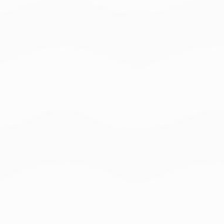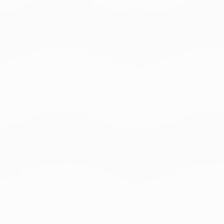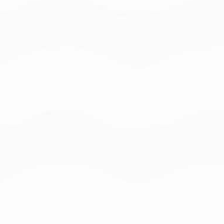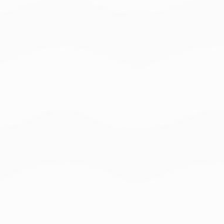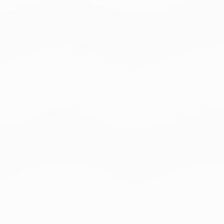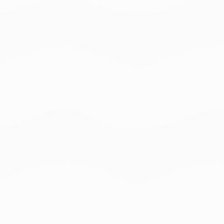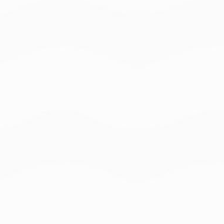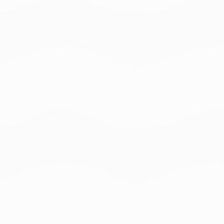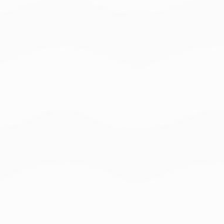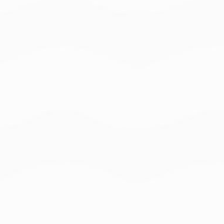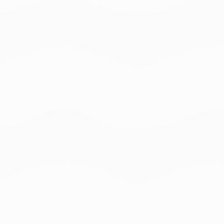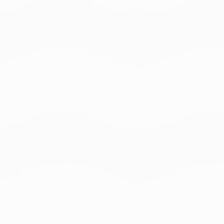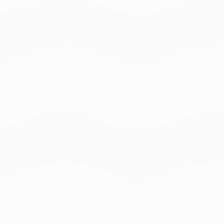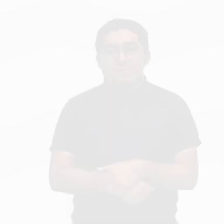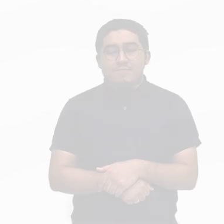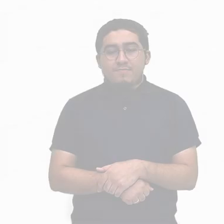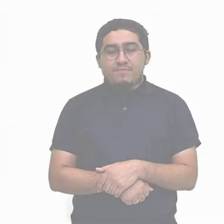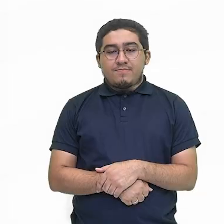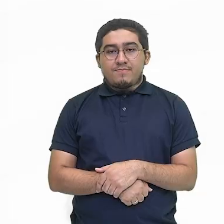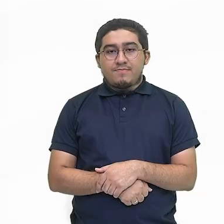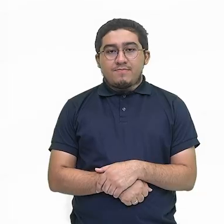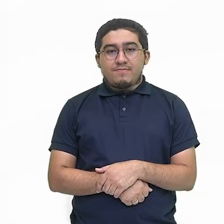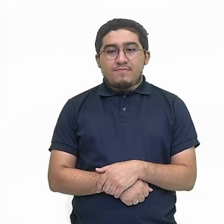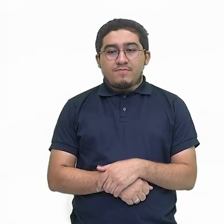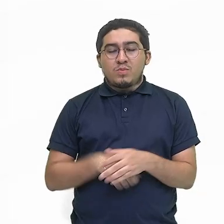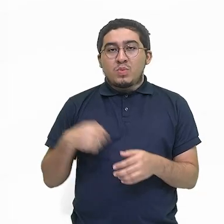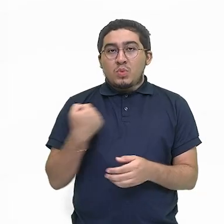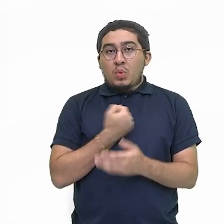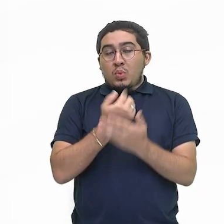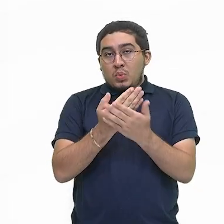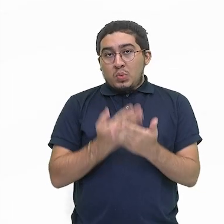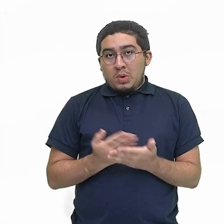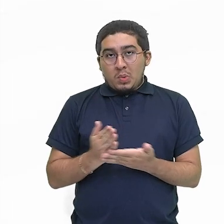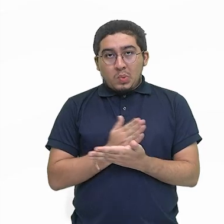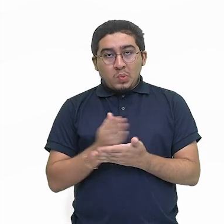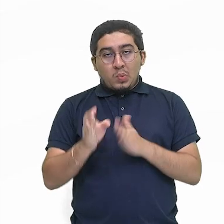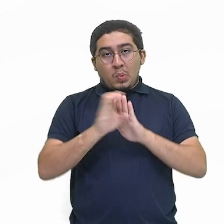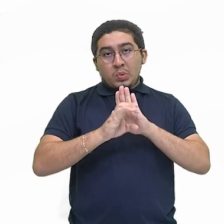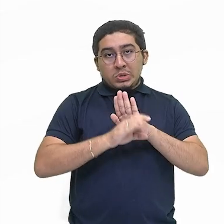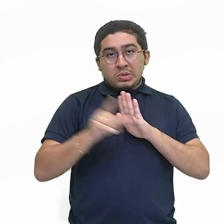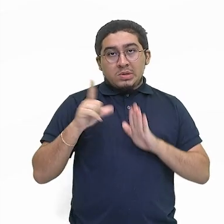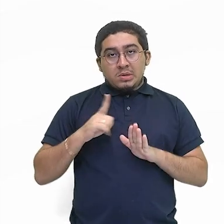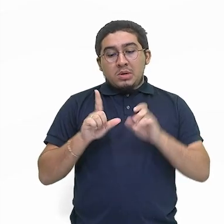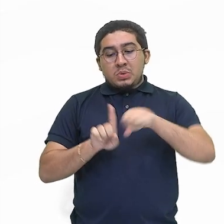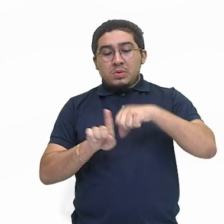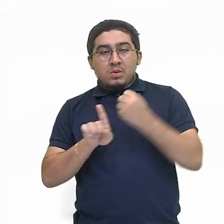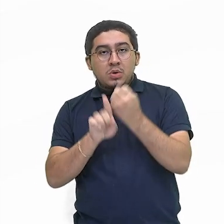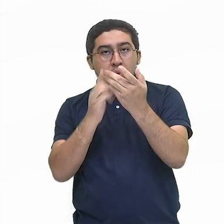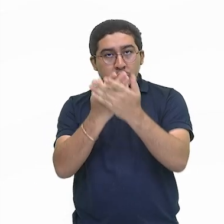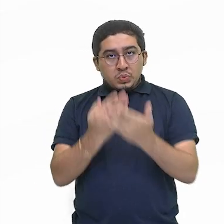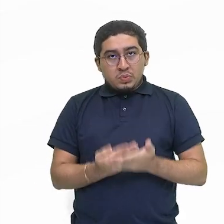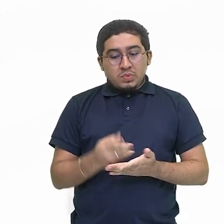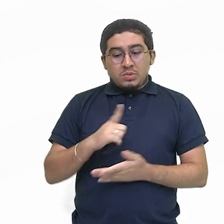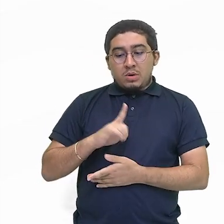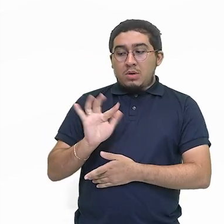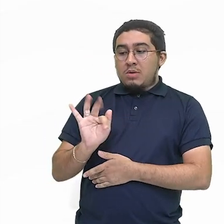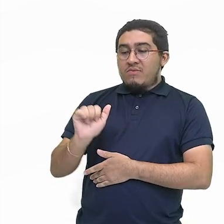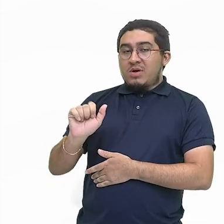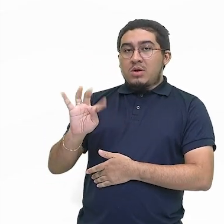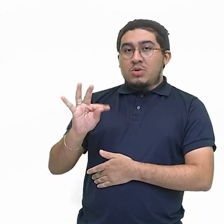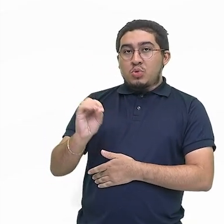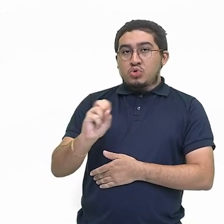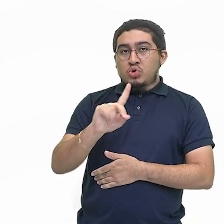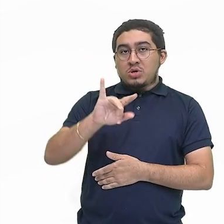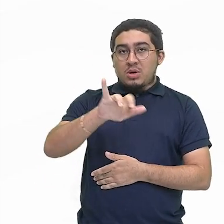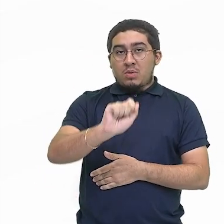a sua análise na sociedade. Ele traz o conceito de fato social, né? Segundo ele, fato social é um conjunto